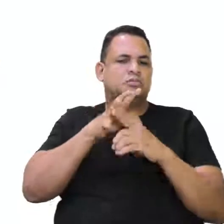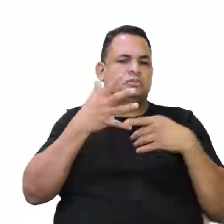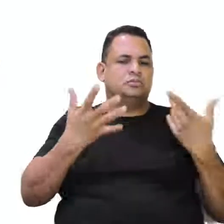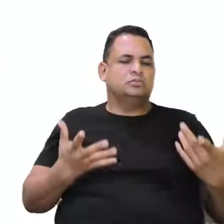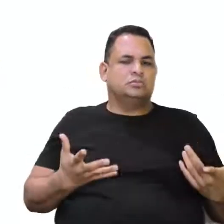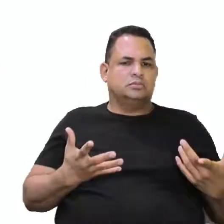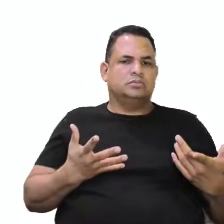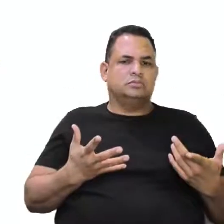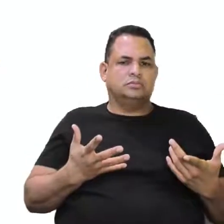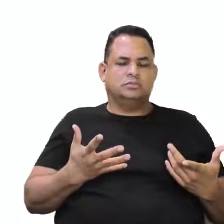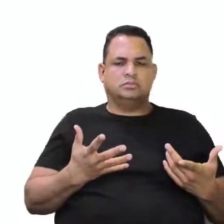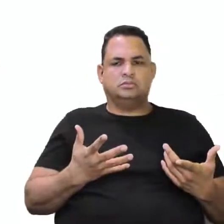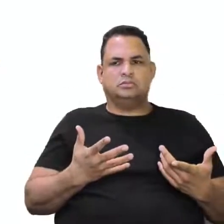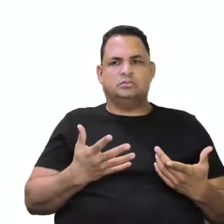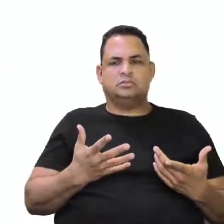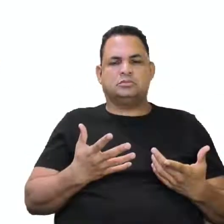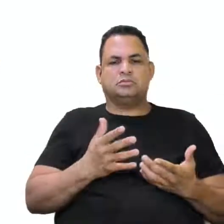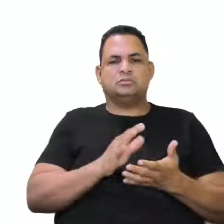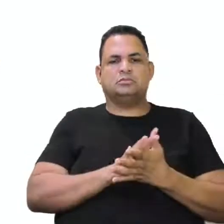influências